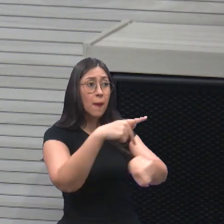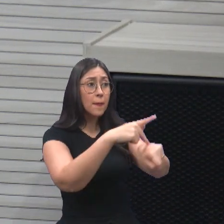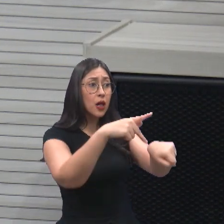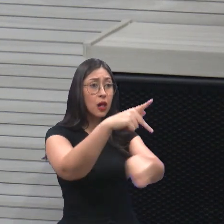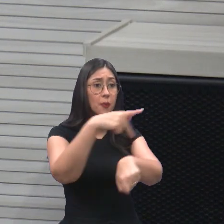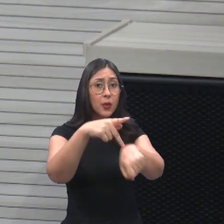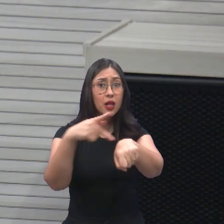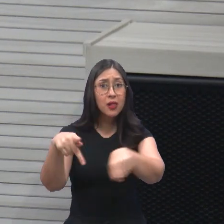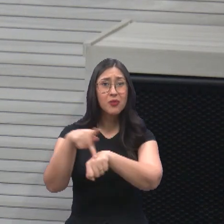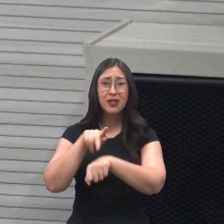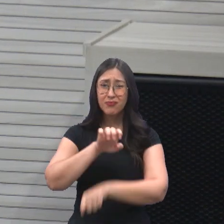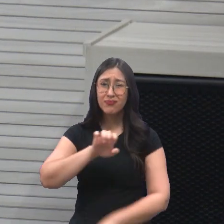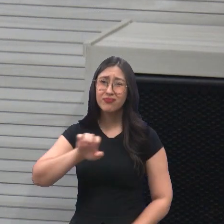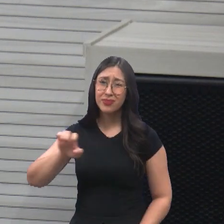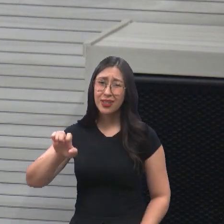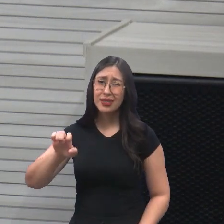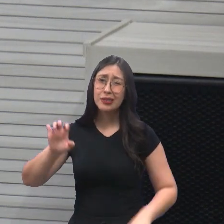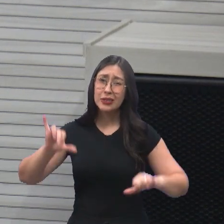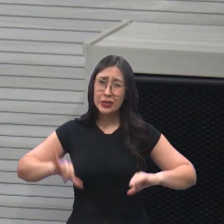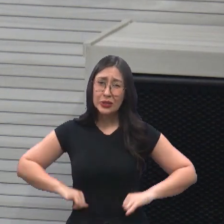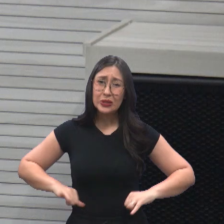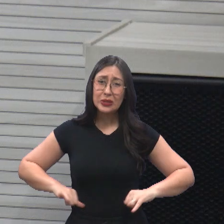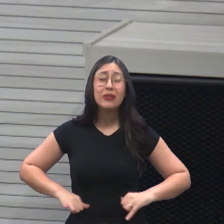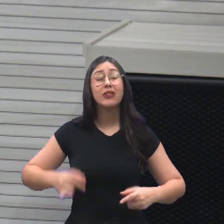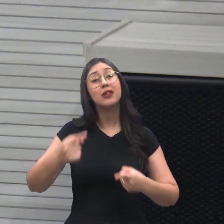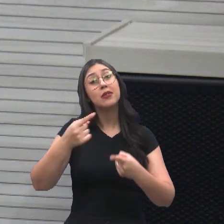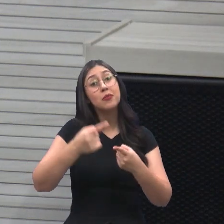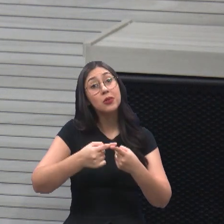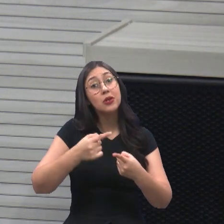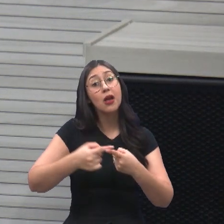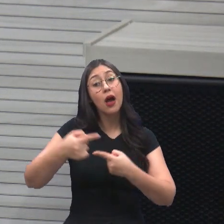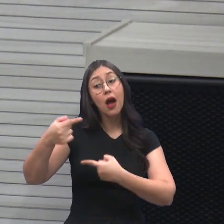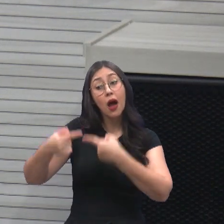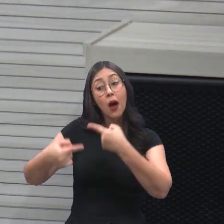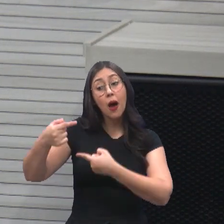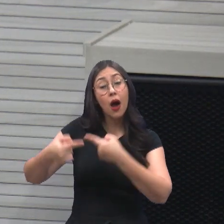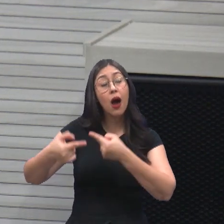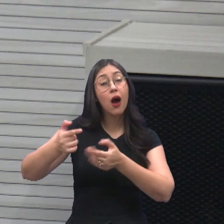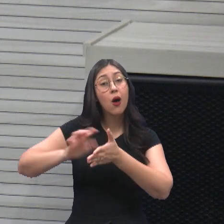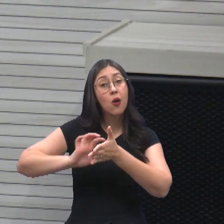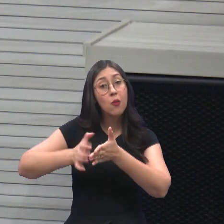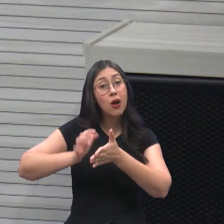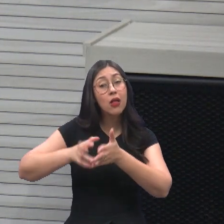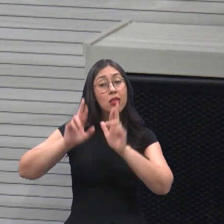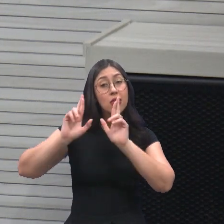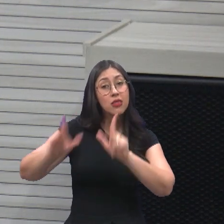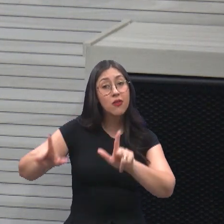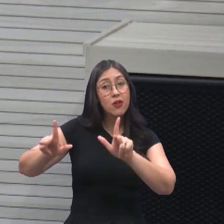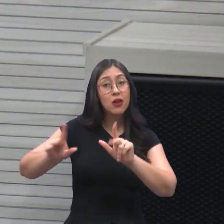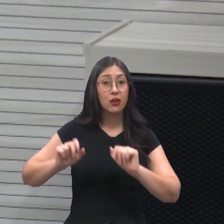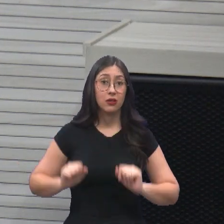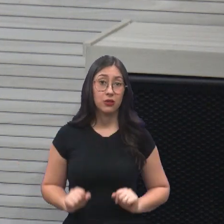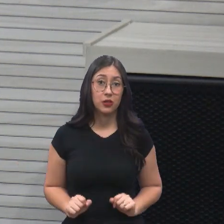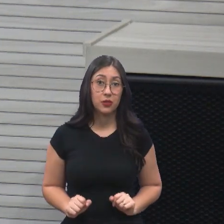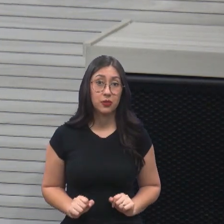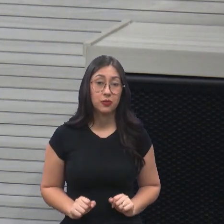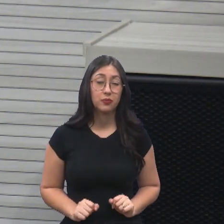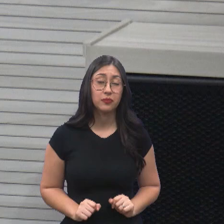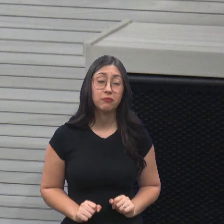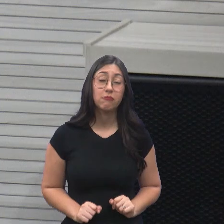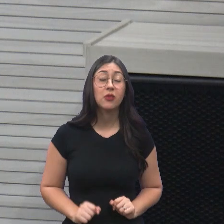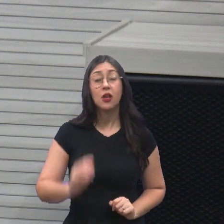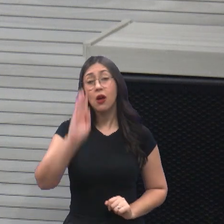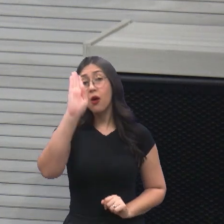sofrer bastante mesmo, né? Porque a política da esquerda é diferente da política de direita. Tá? Eu acho que o Brasil